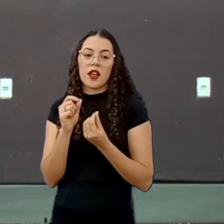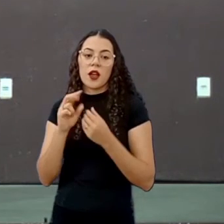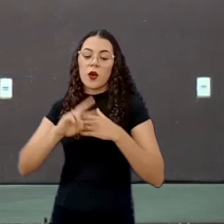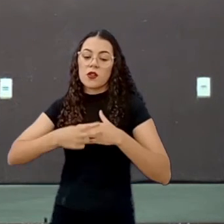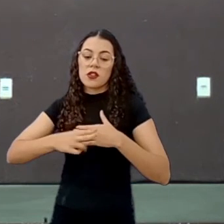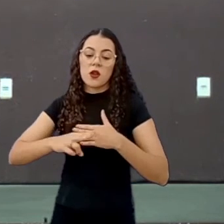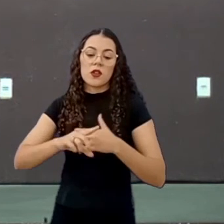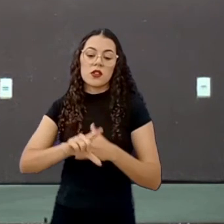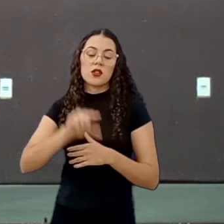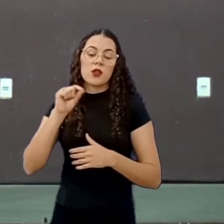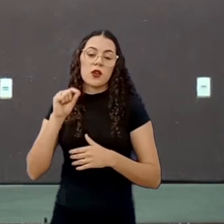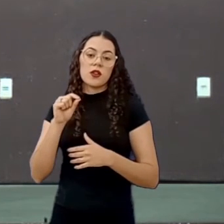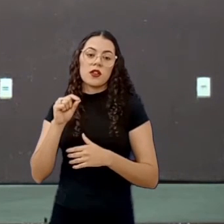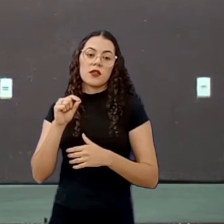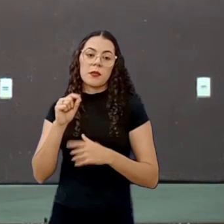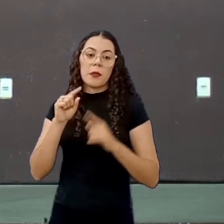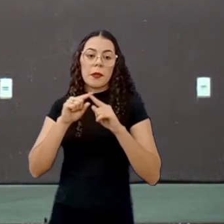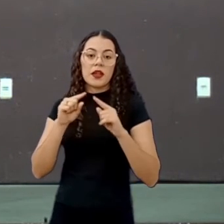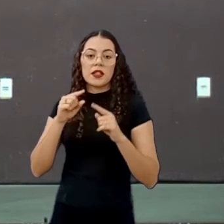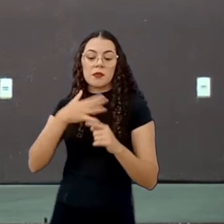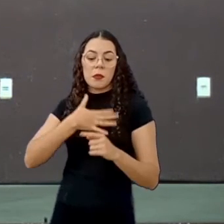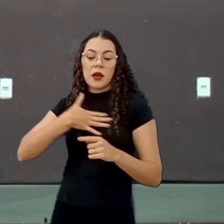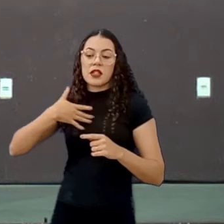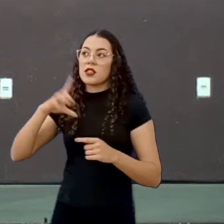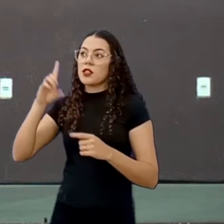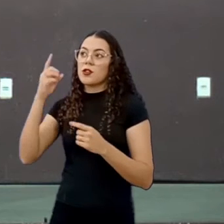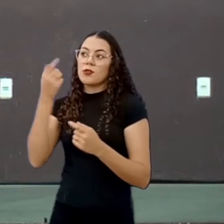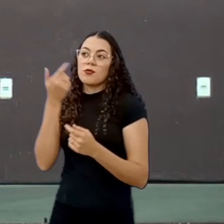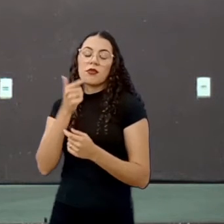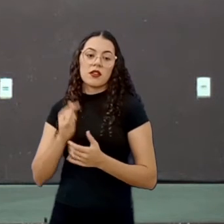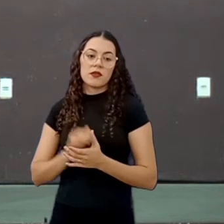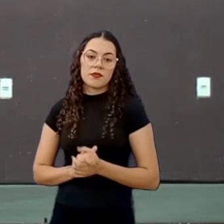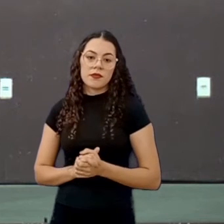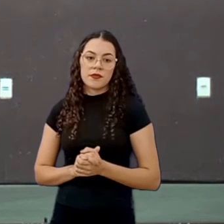decisões, decisões que não agradam ao Senhor.